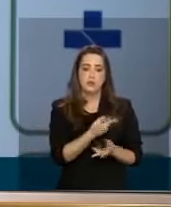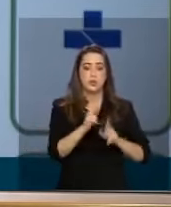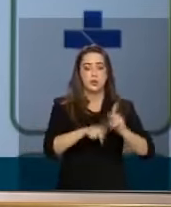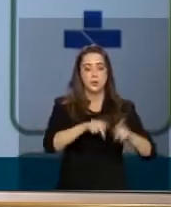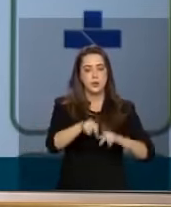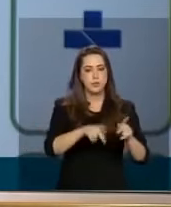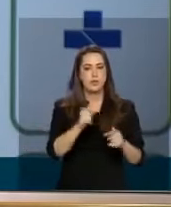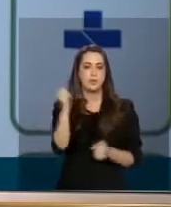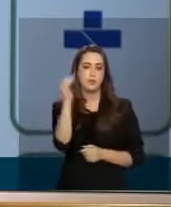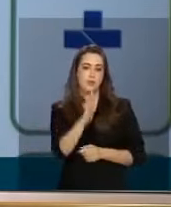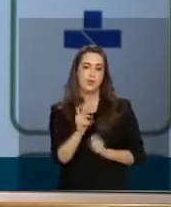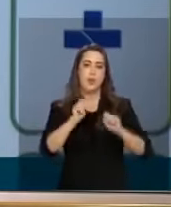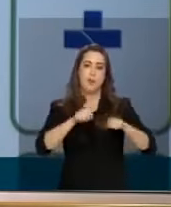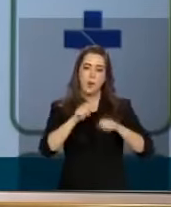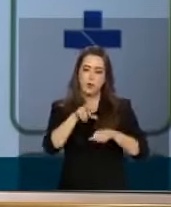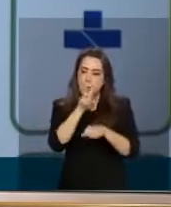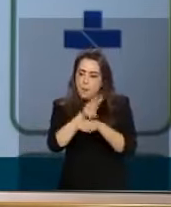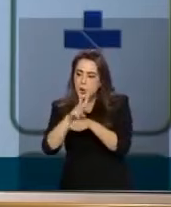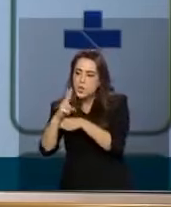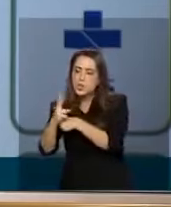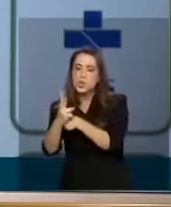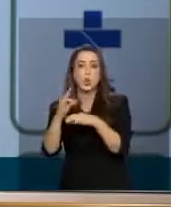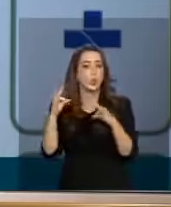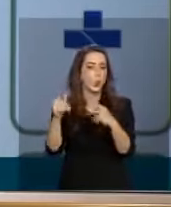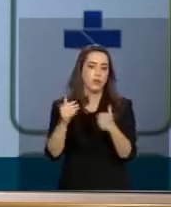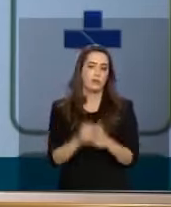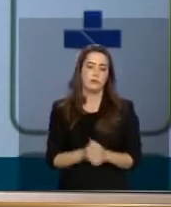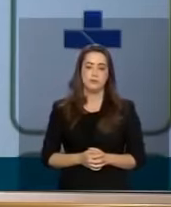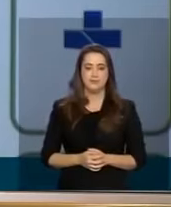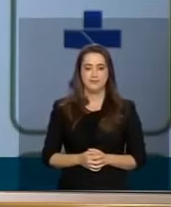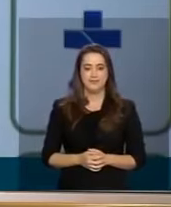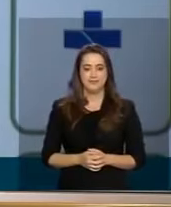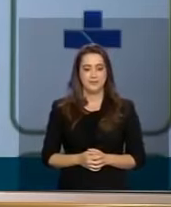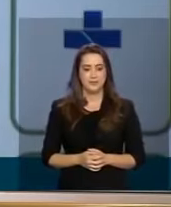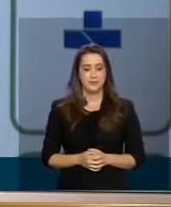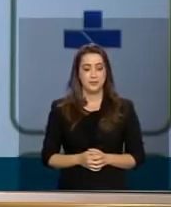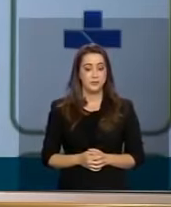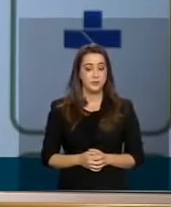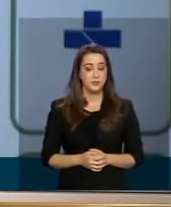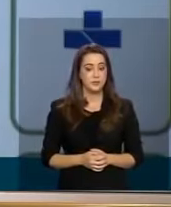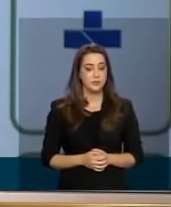população brasileira possa ser efetivamente vacinada.